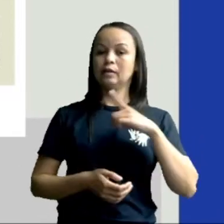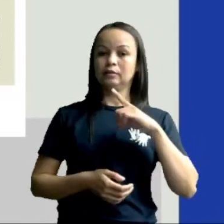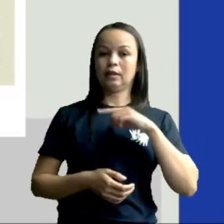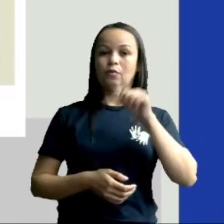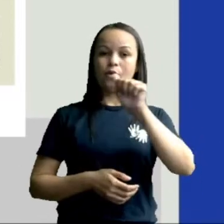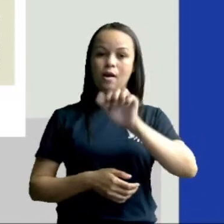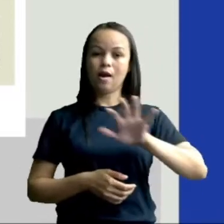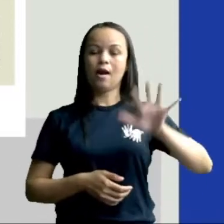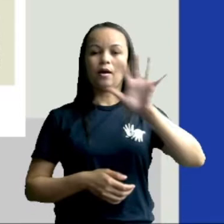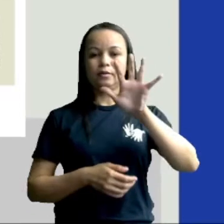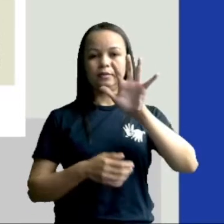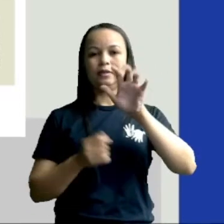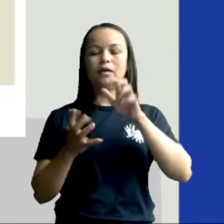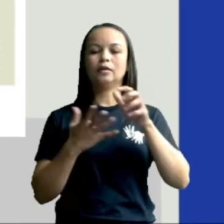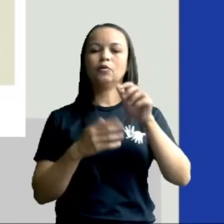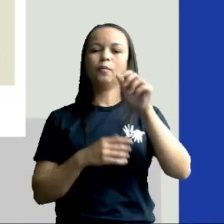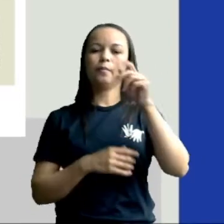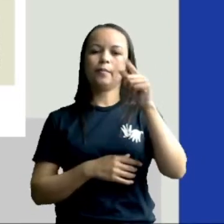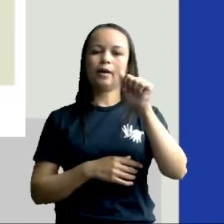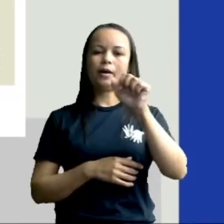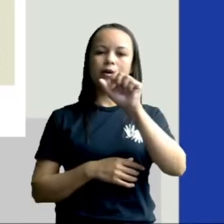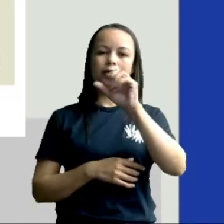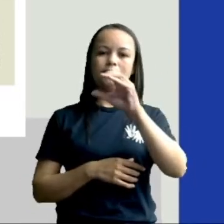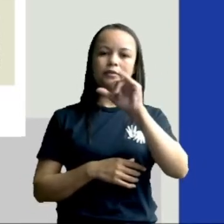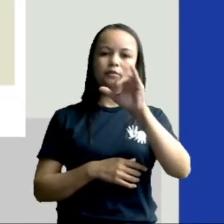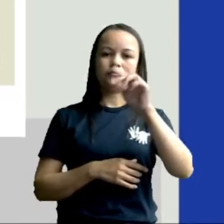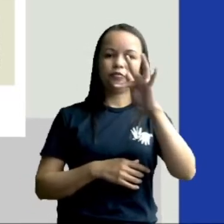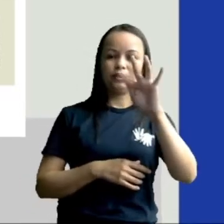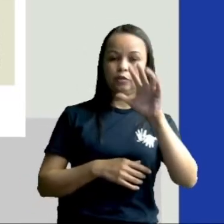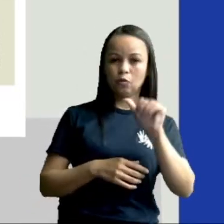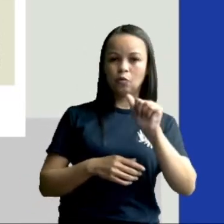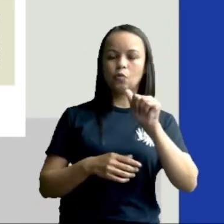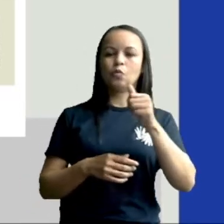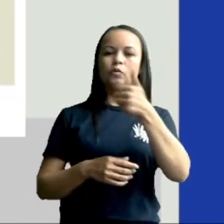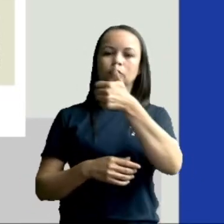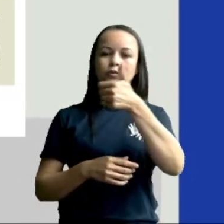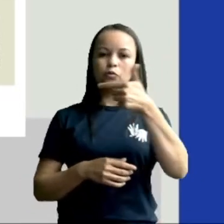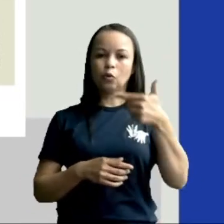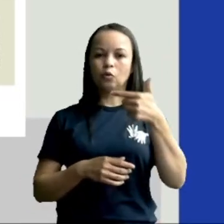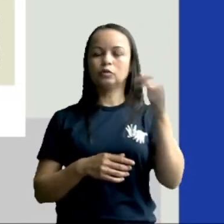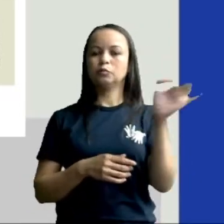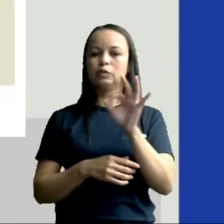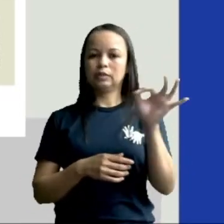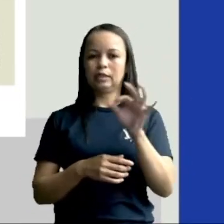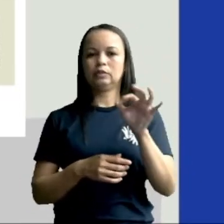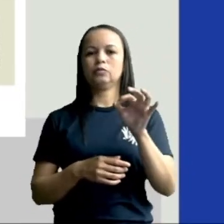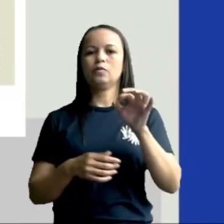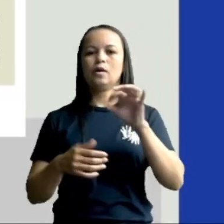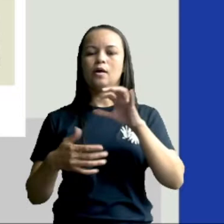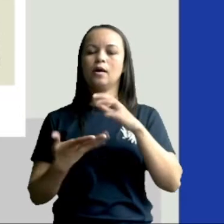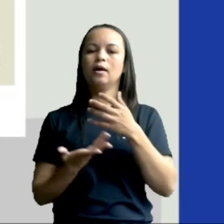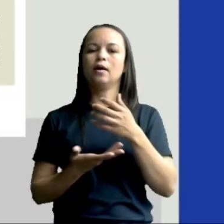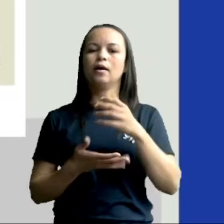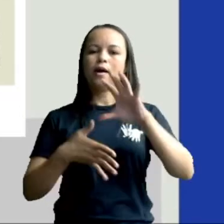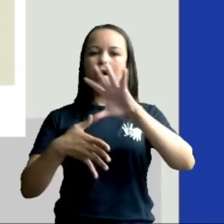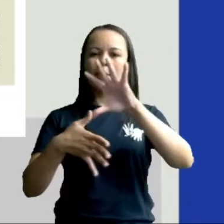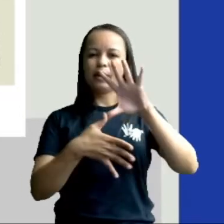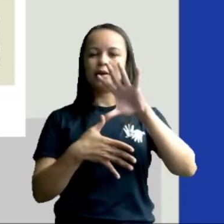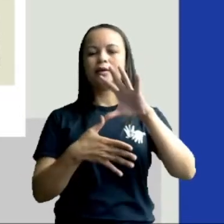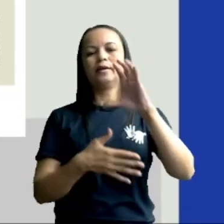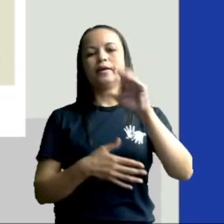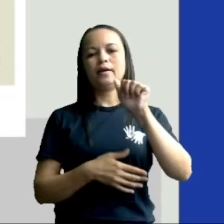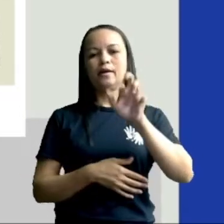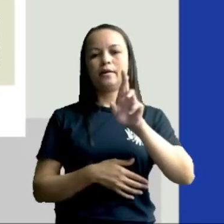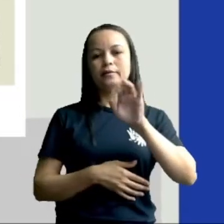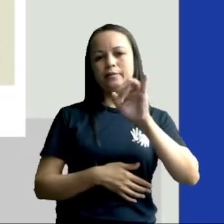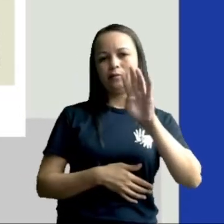com 21% e o Pacífico, 12% América Latina e Caribe. Eita, professora, é pouquinho aqui no Brasil, né?